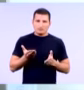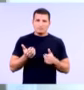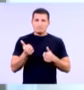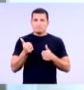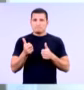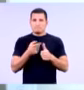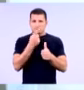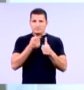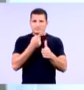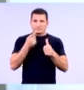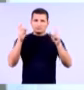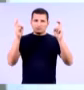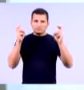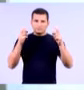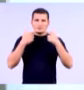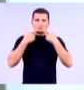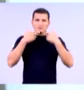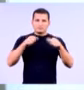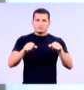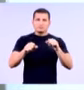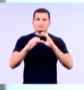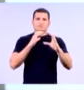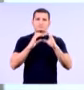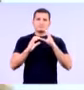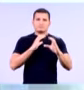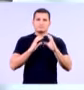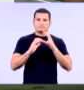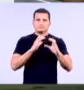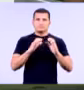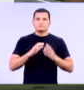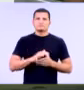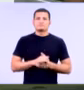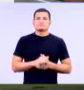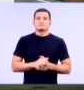revisar hoje. Linguagem e comunicação, tá certo?